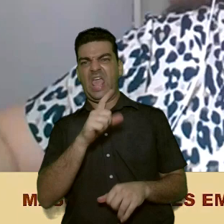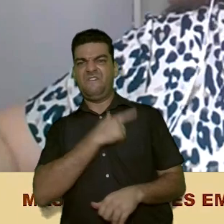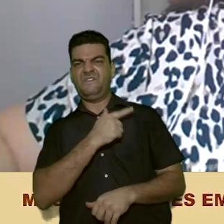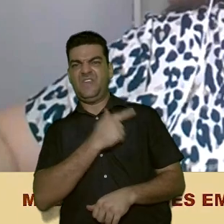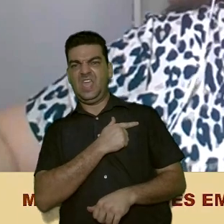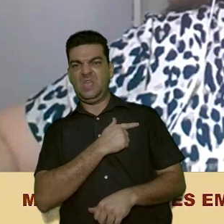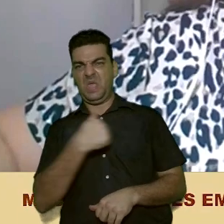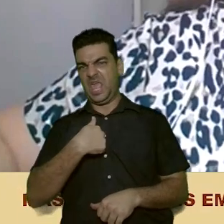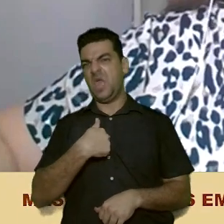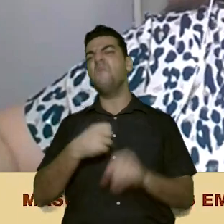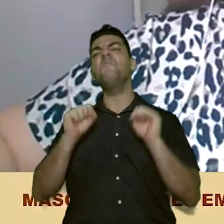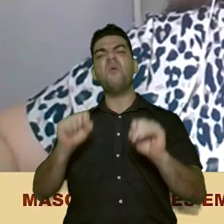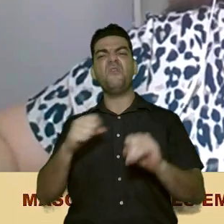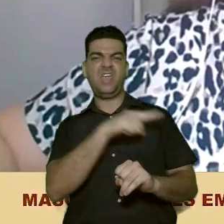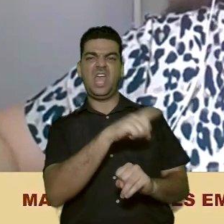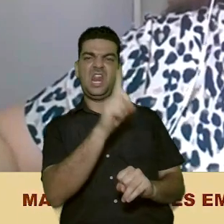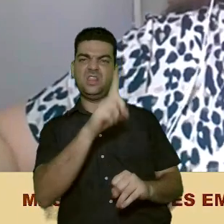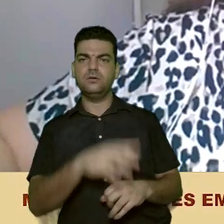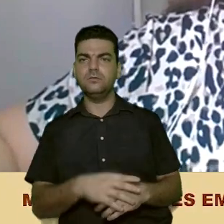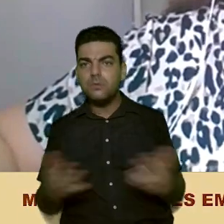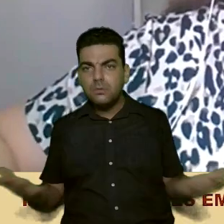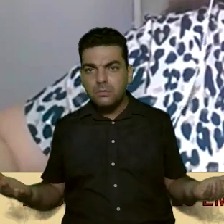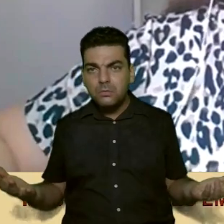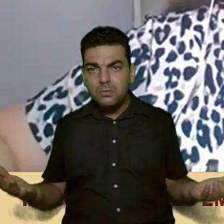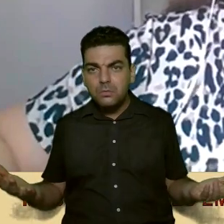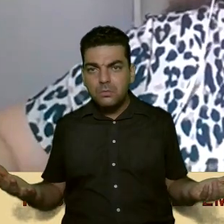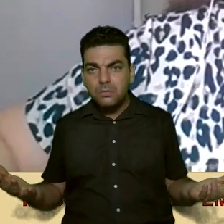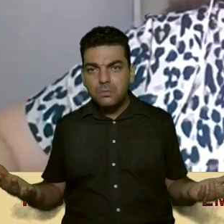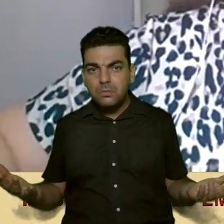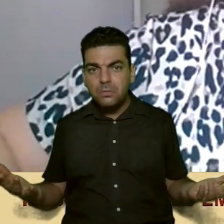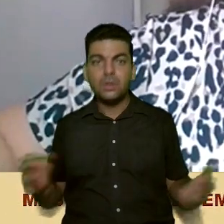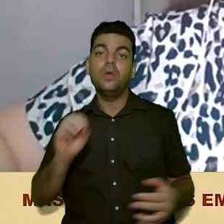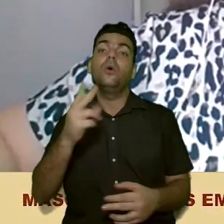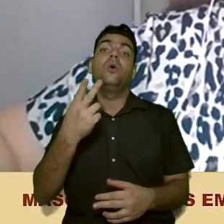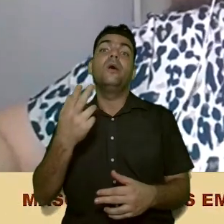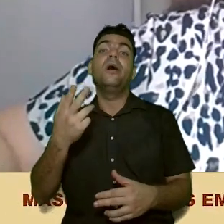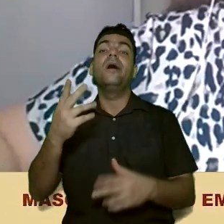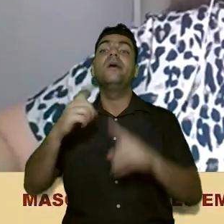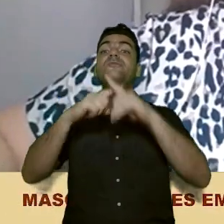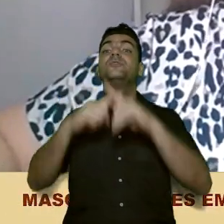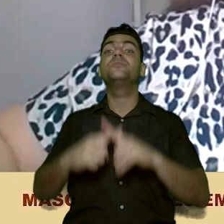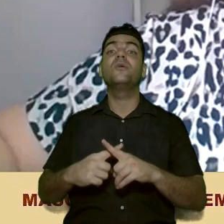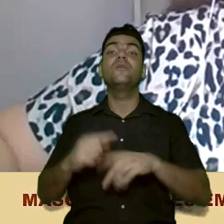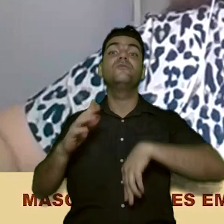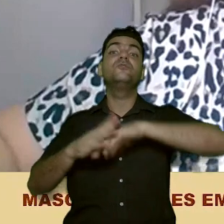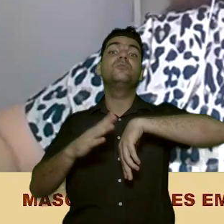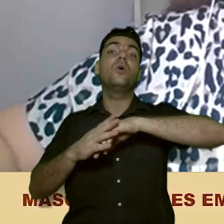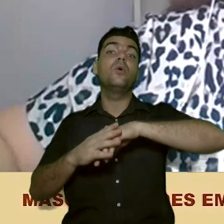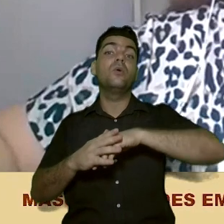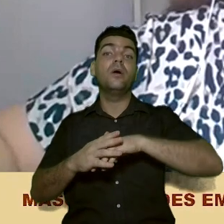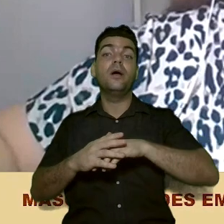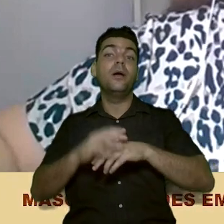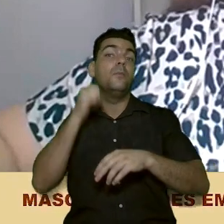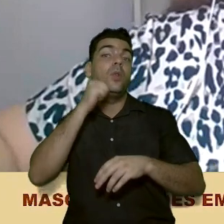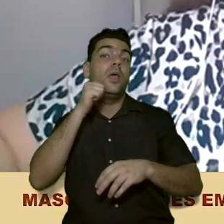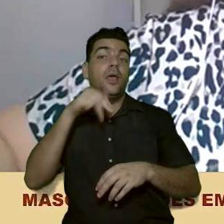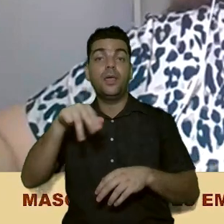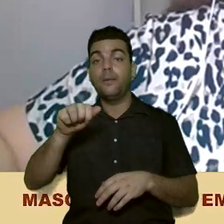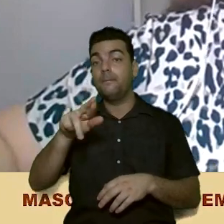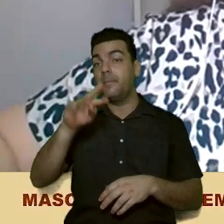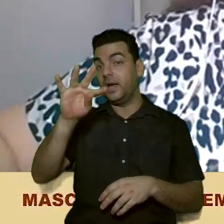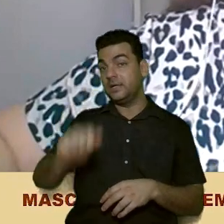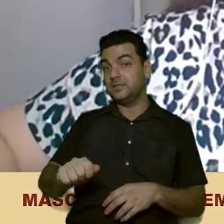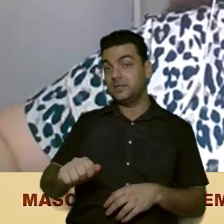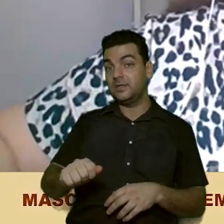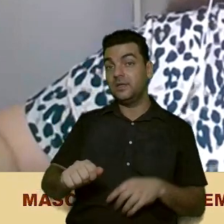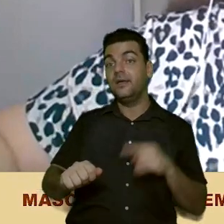é tão falado lá o cara no futebol, o Neymar, sei lá, os caras lá fazendo gol, e a Marta lá, que já ganhou tantos campeonatos e ninguém fala